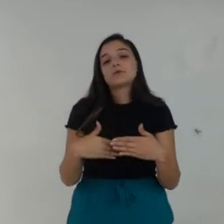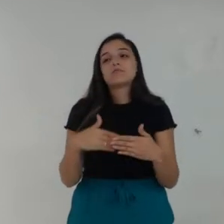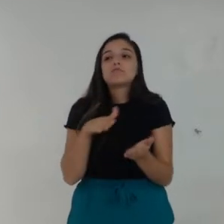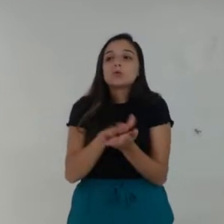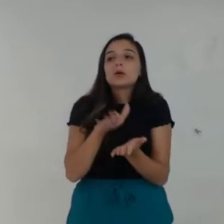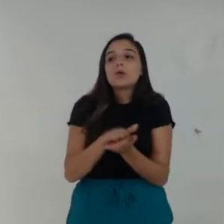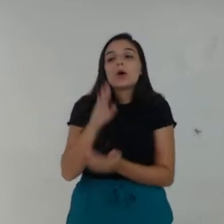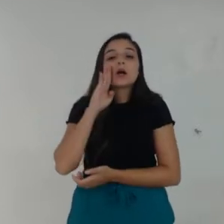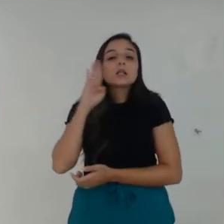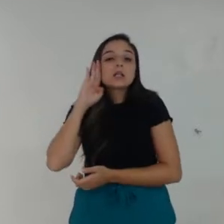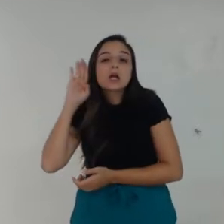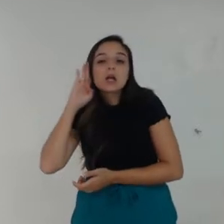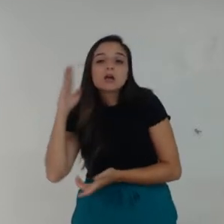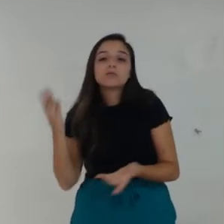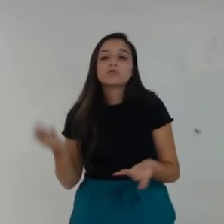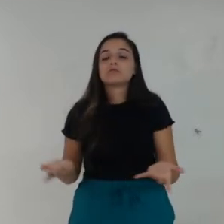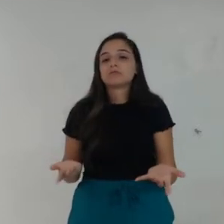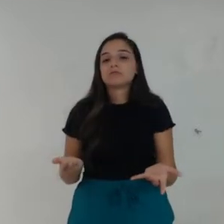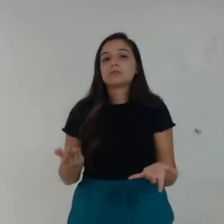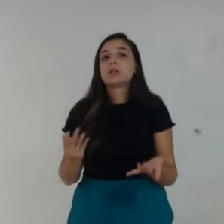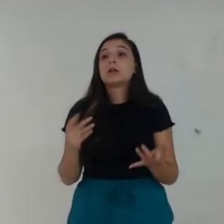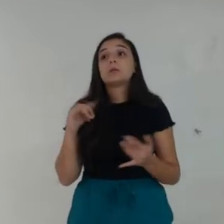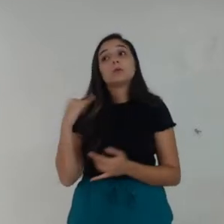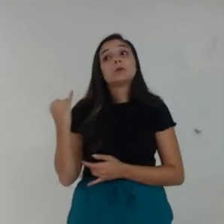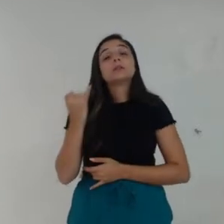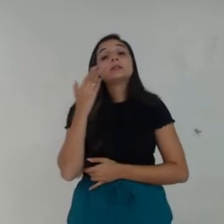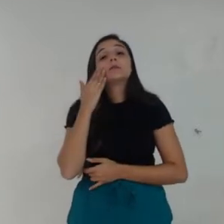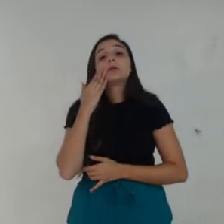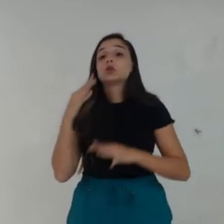É importante entender que todos esses dados